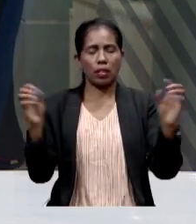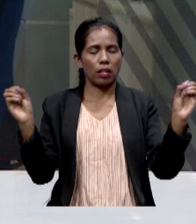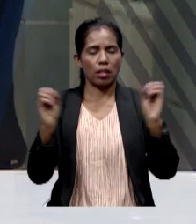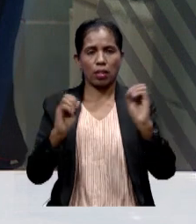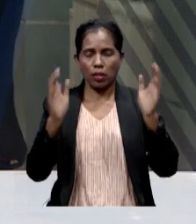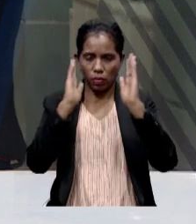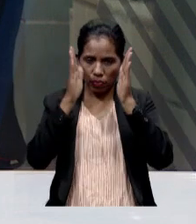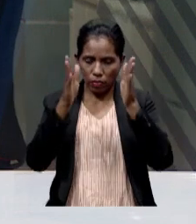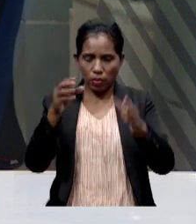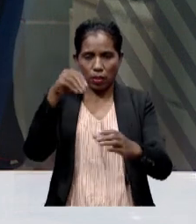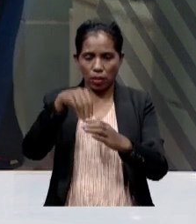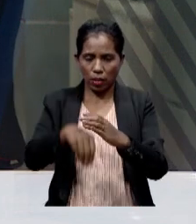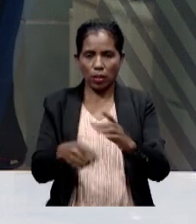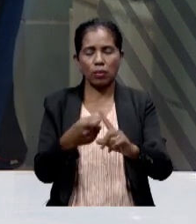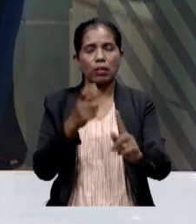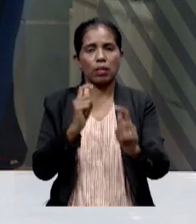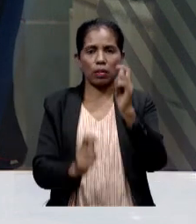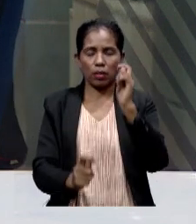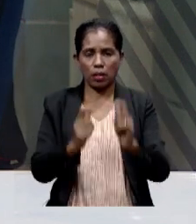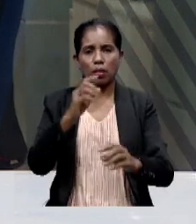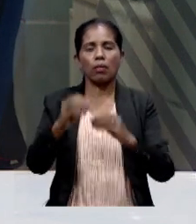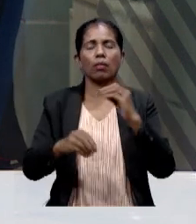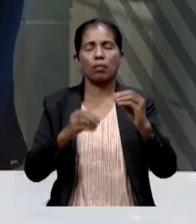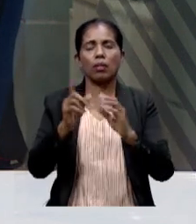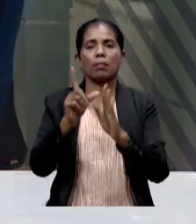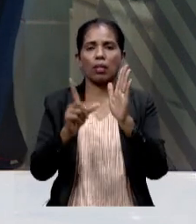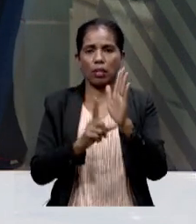fundamentação clean o Tribunal Recurso, conaba leine.